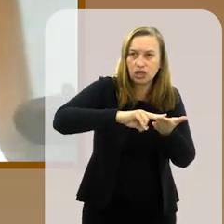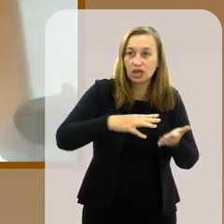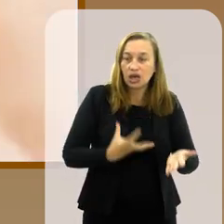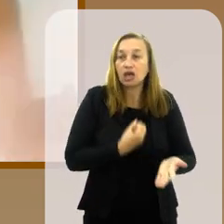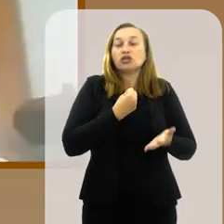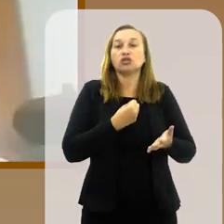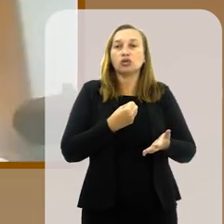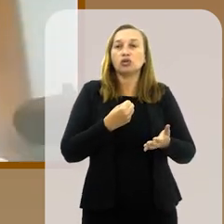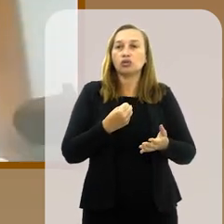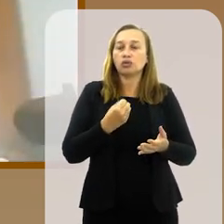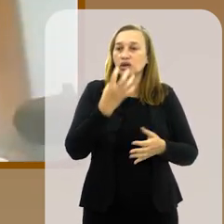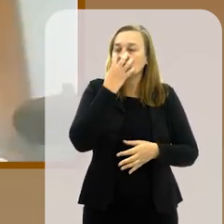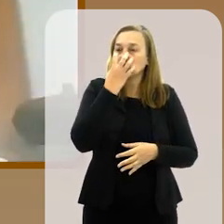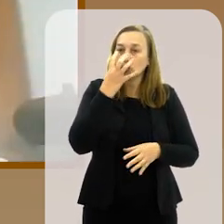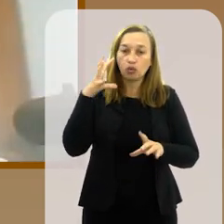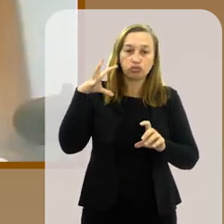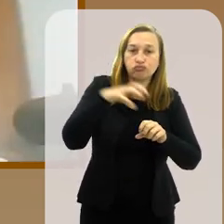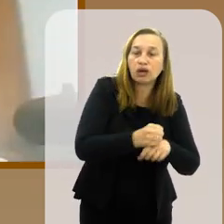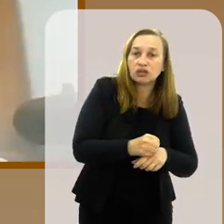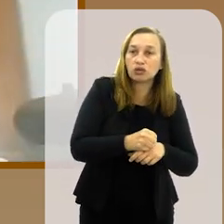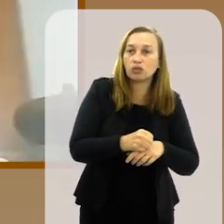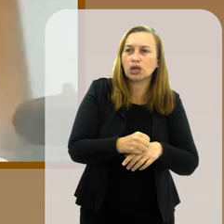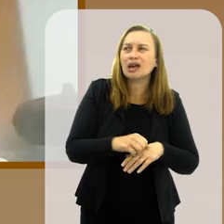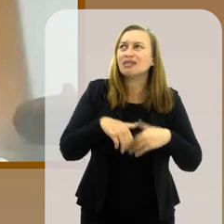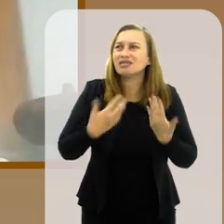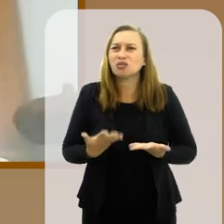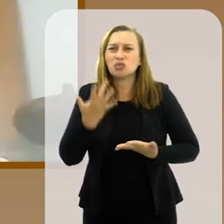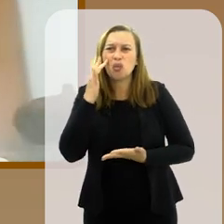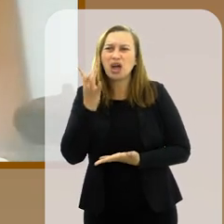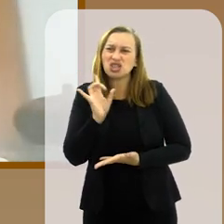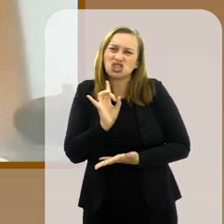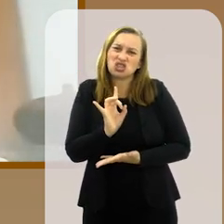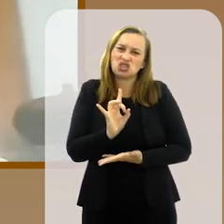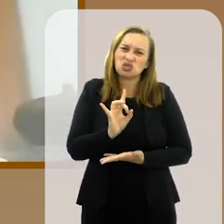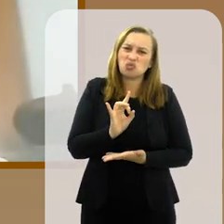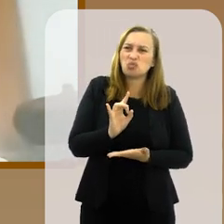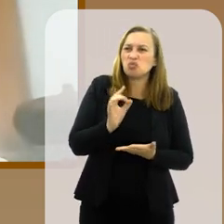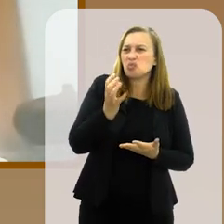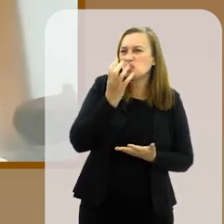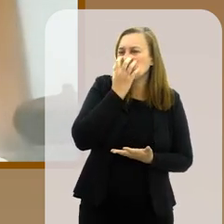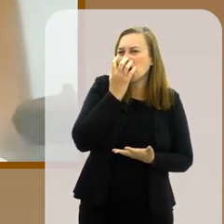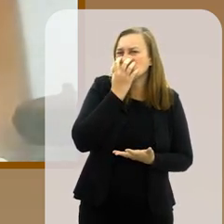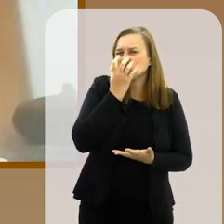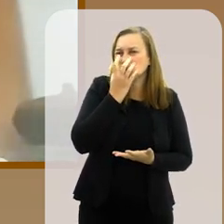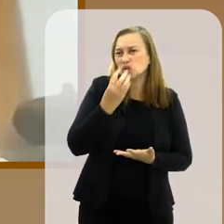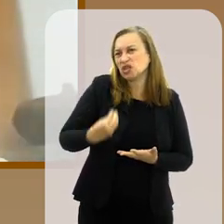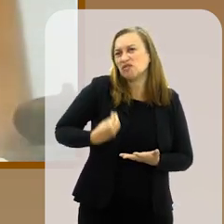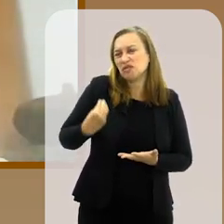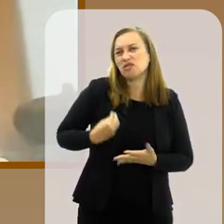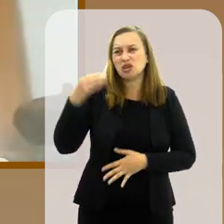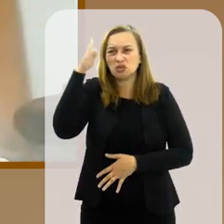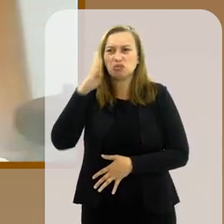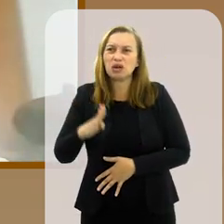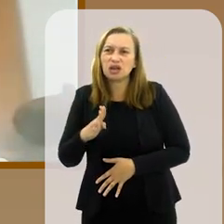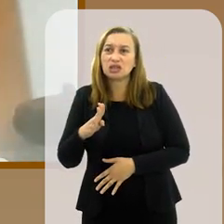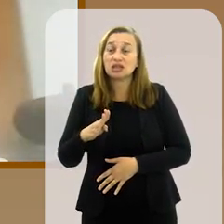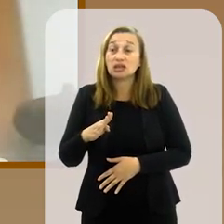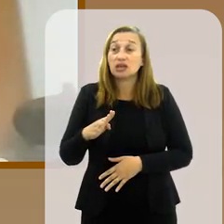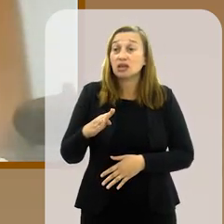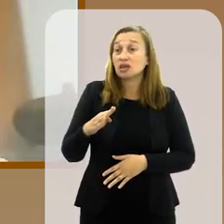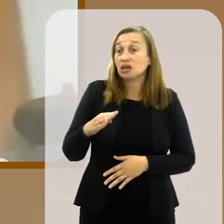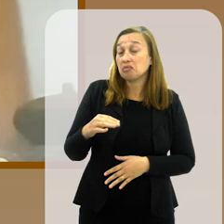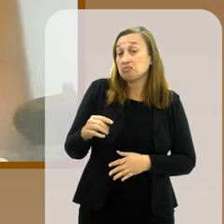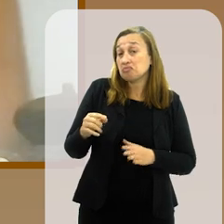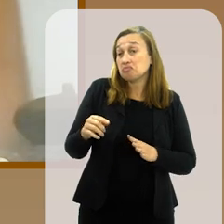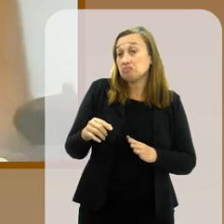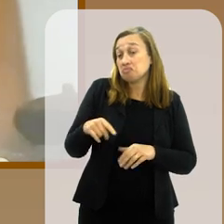e assustou o cachorro e ele matou o dono. Então, assim, não acho que seja um cachorro que deva existir no Brasil, que é um